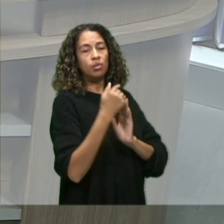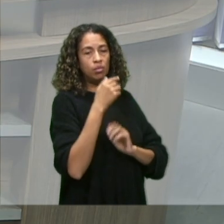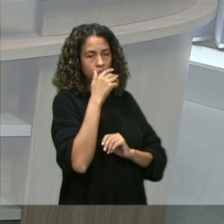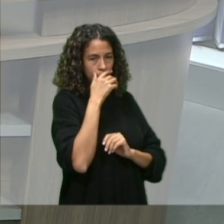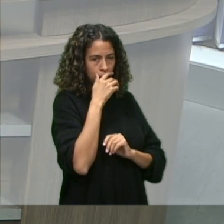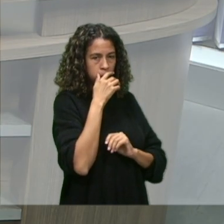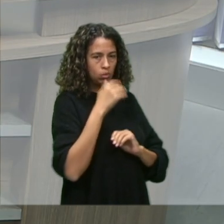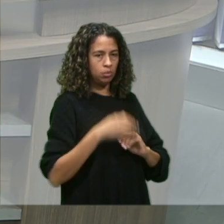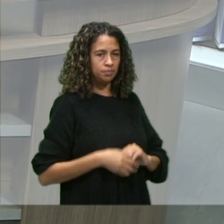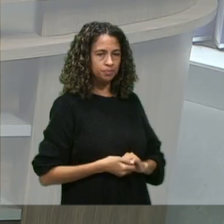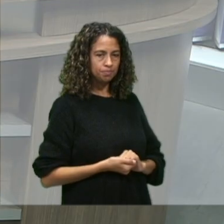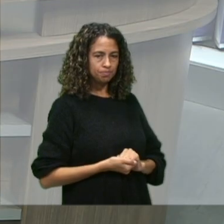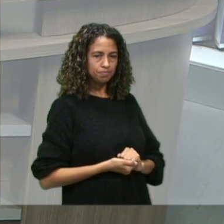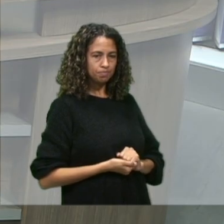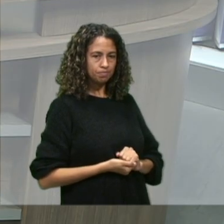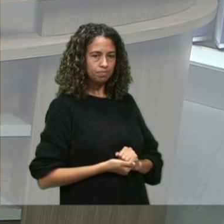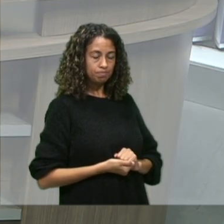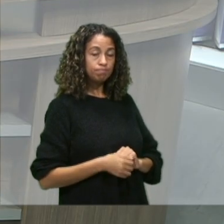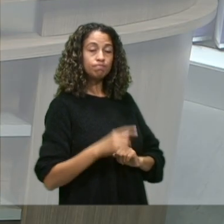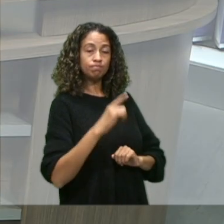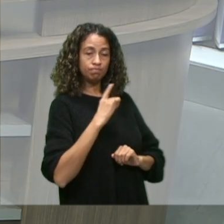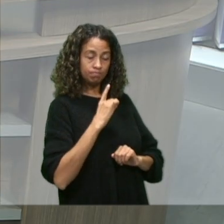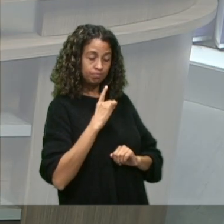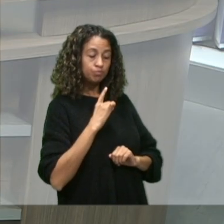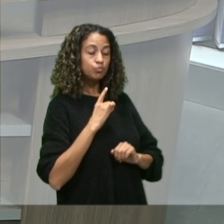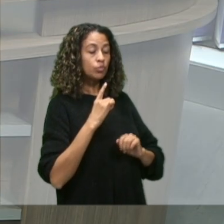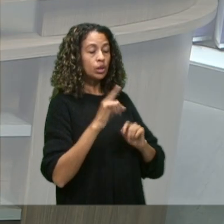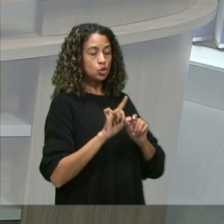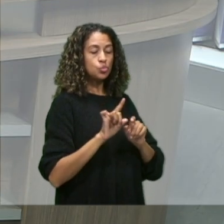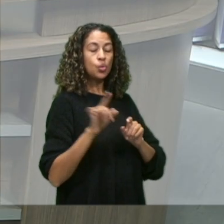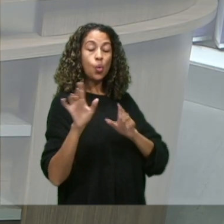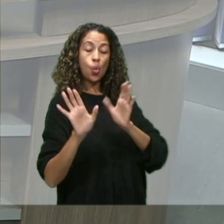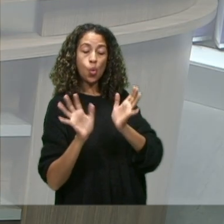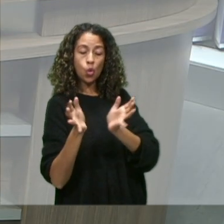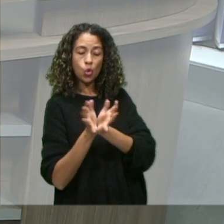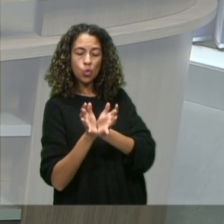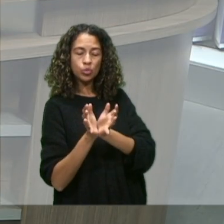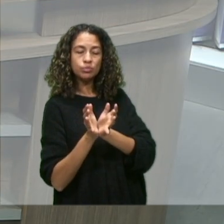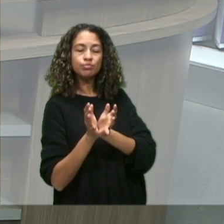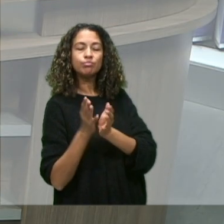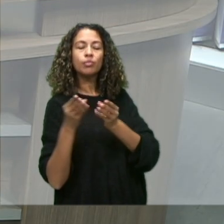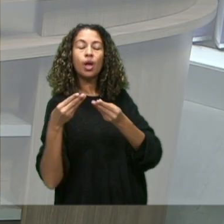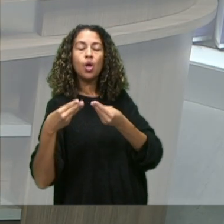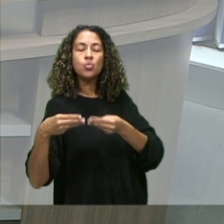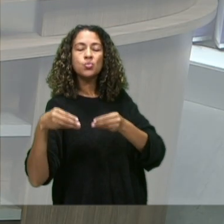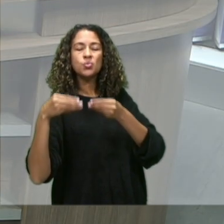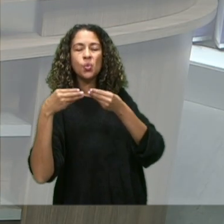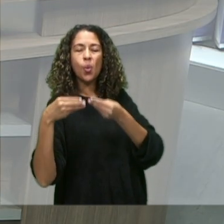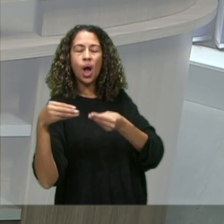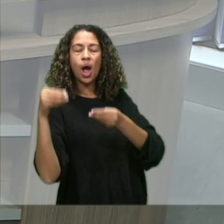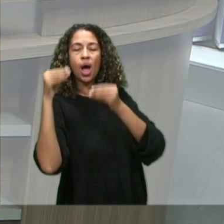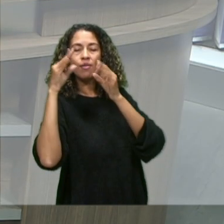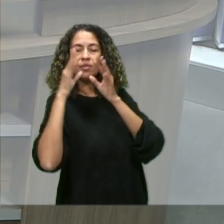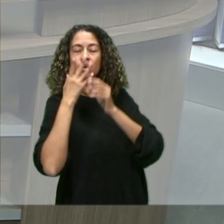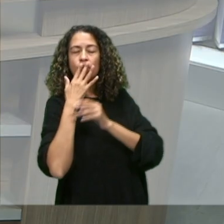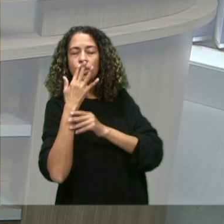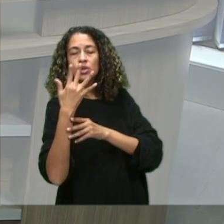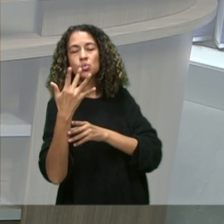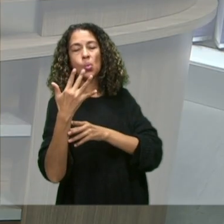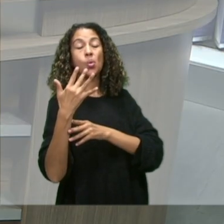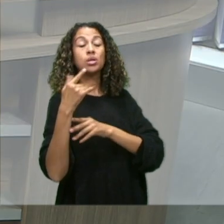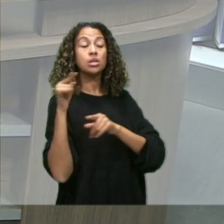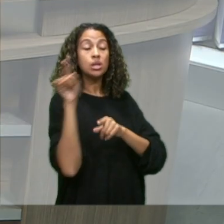atendendo todos os públicos, da suavidade até aquele impulso, né, vigor. É muito